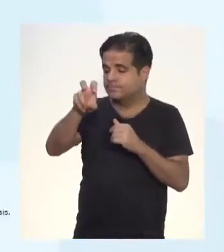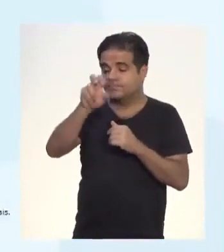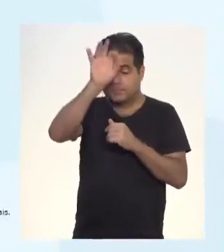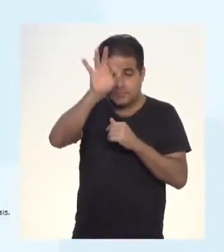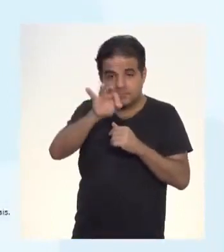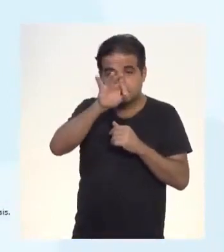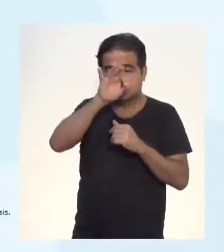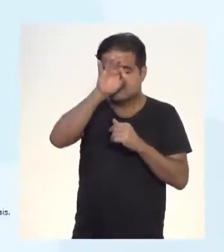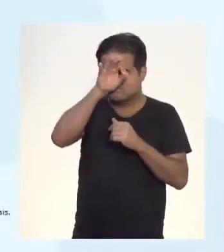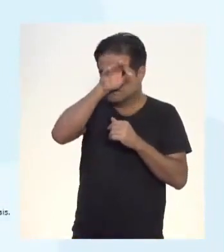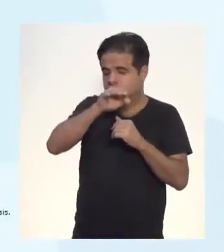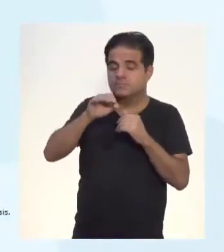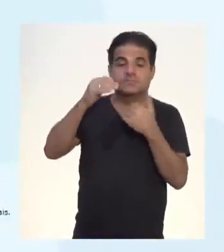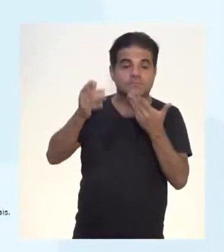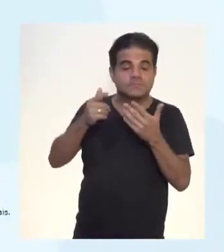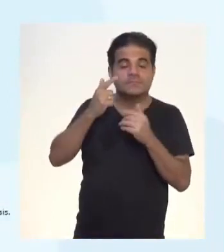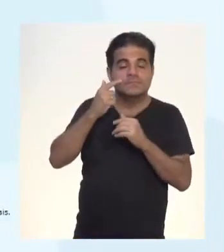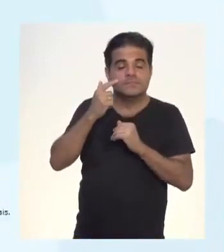pessoas,